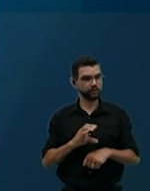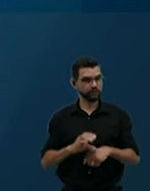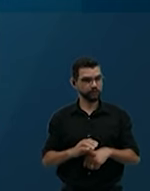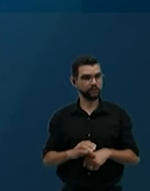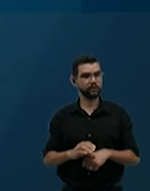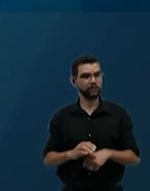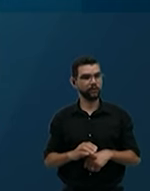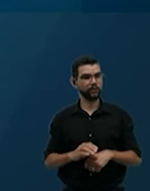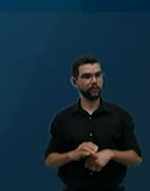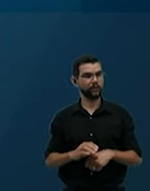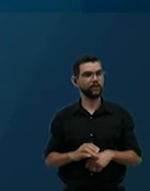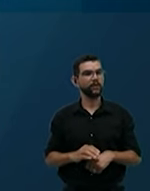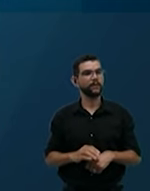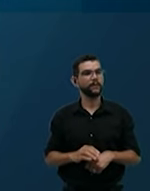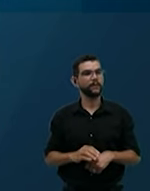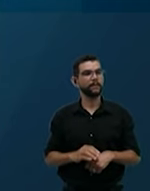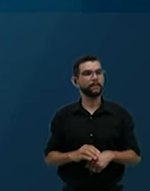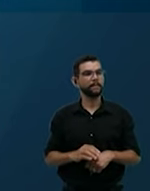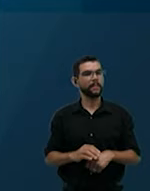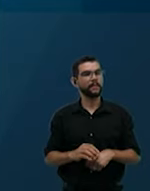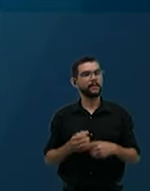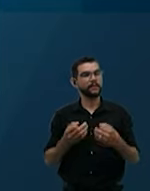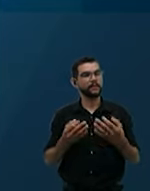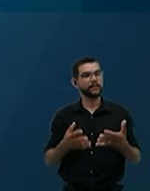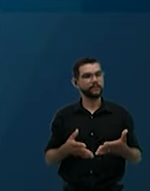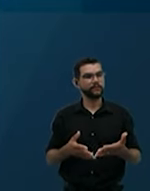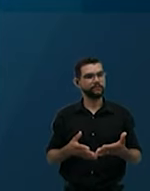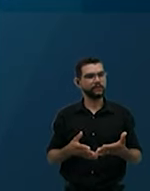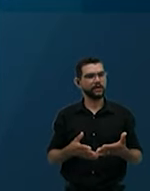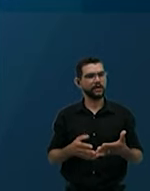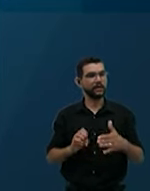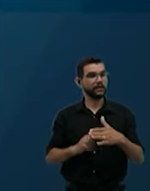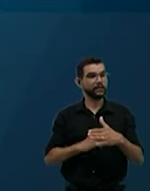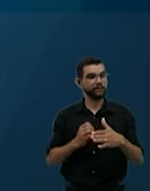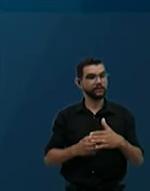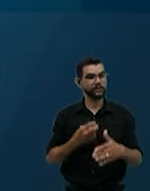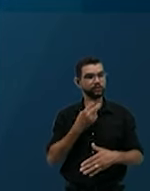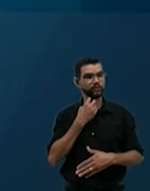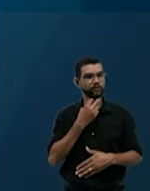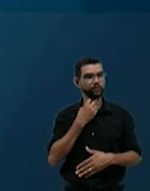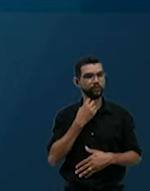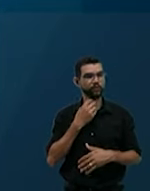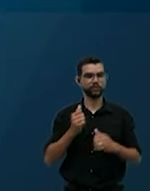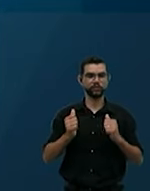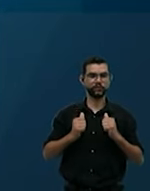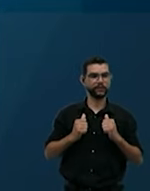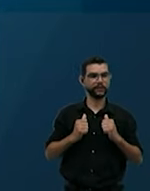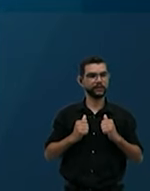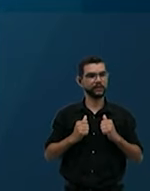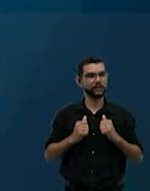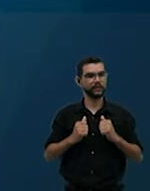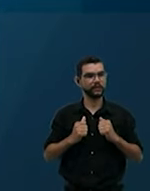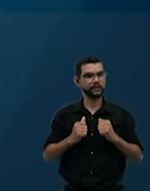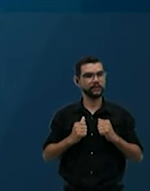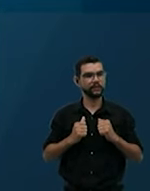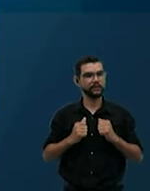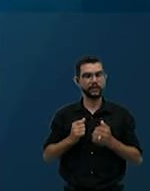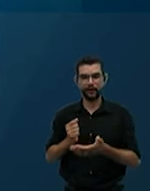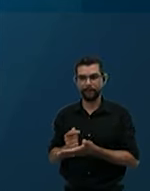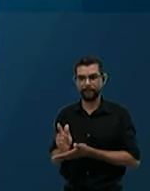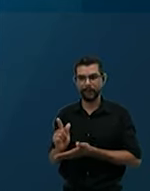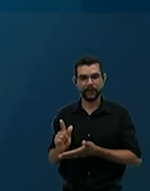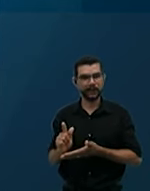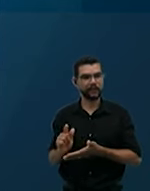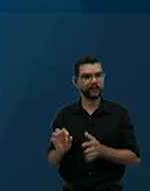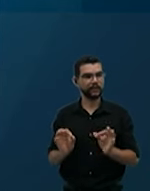para deixar de pagar a prestação previdenciária prevista na Constituição Federal, que tem caráter alimentar, porque substitui o